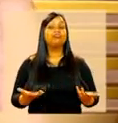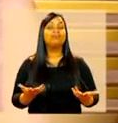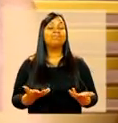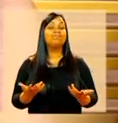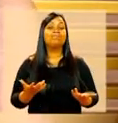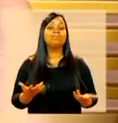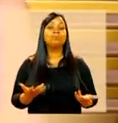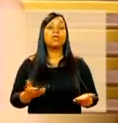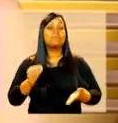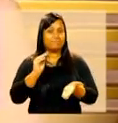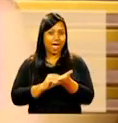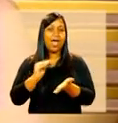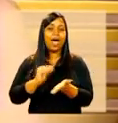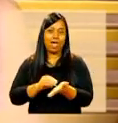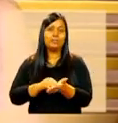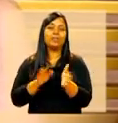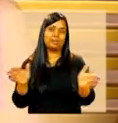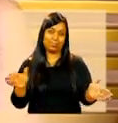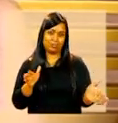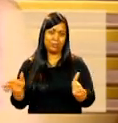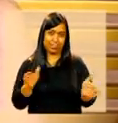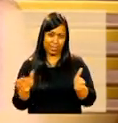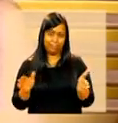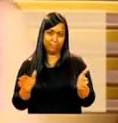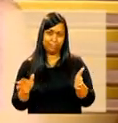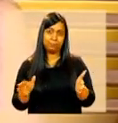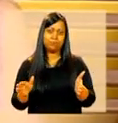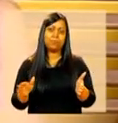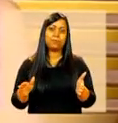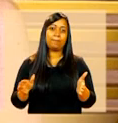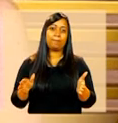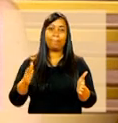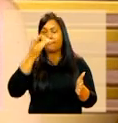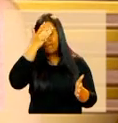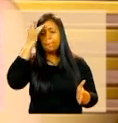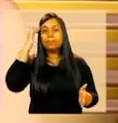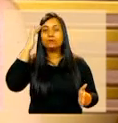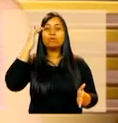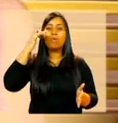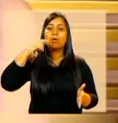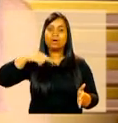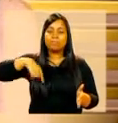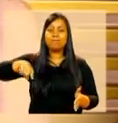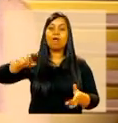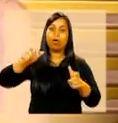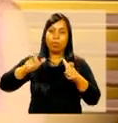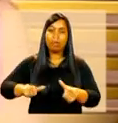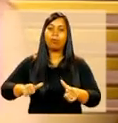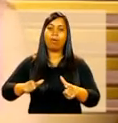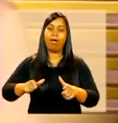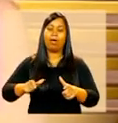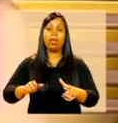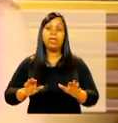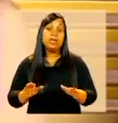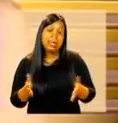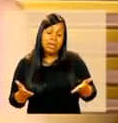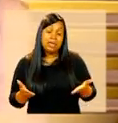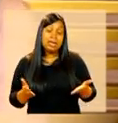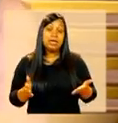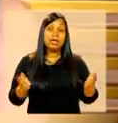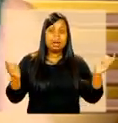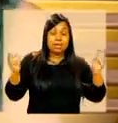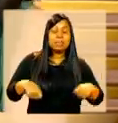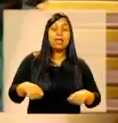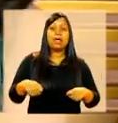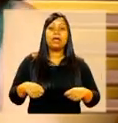ele não... falta, né? Tá. Falta para deixar o viajante satisfeito e